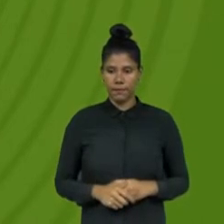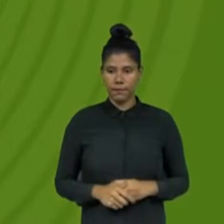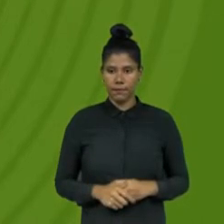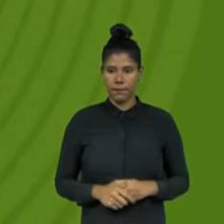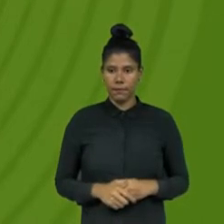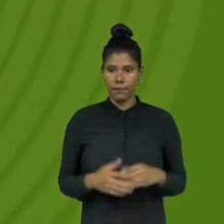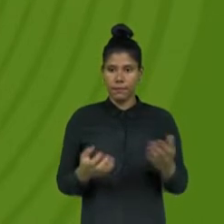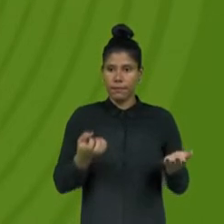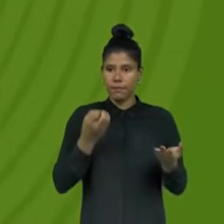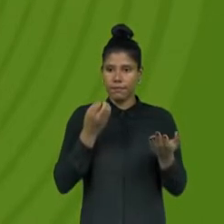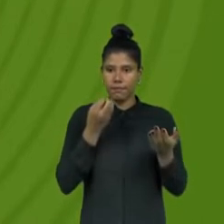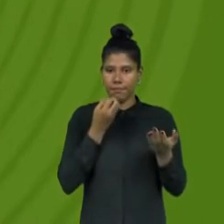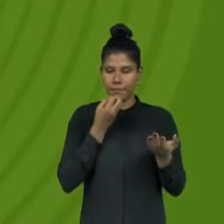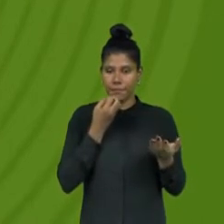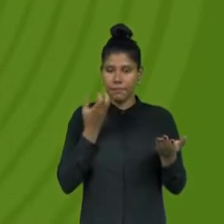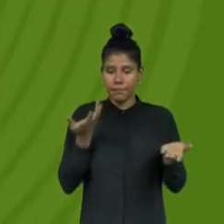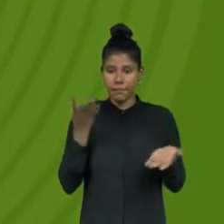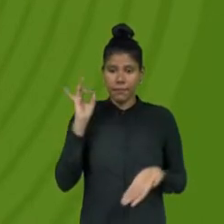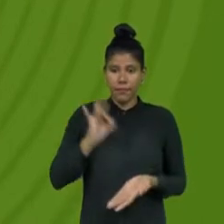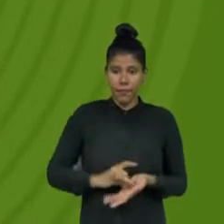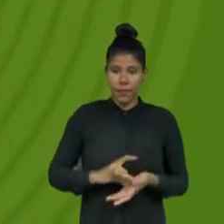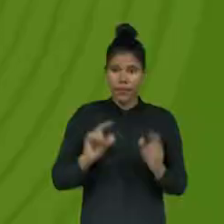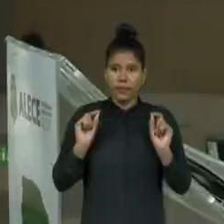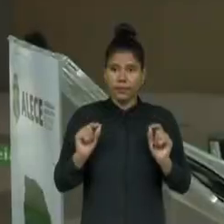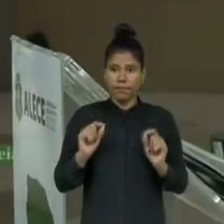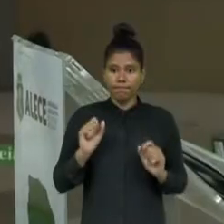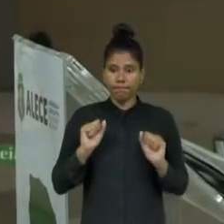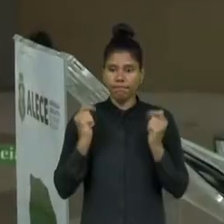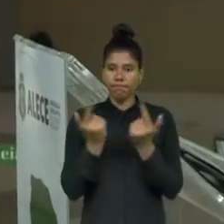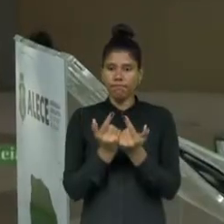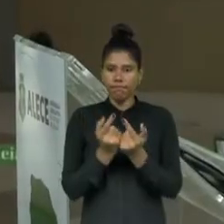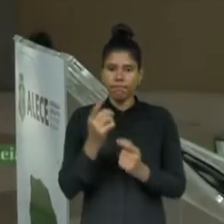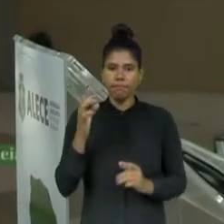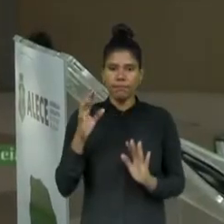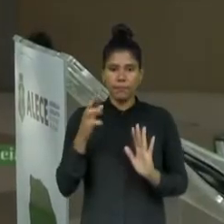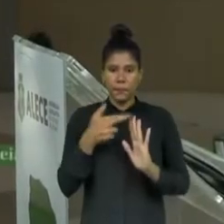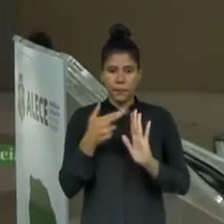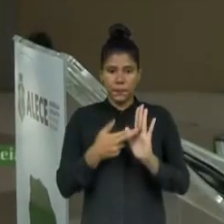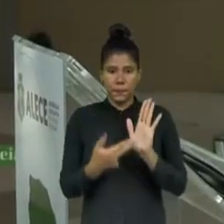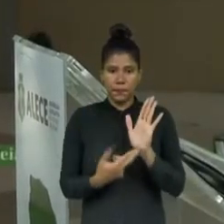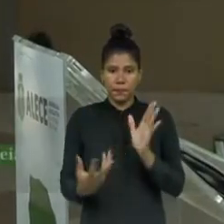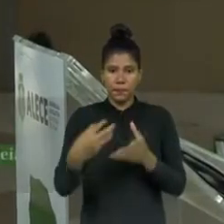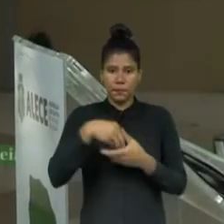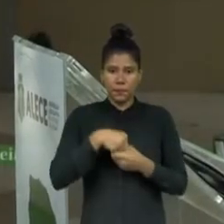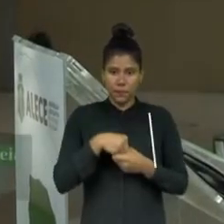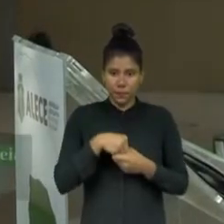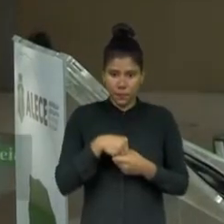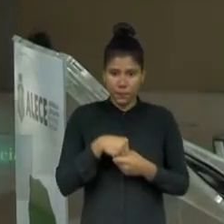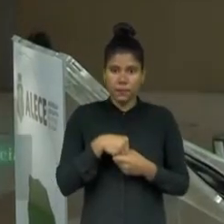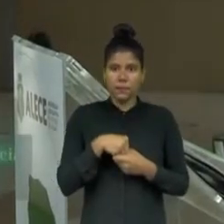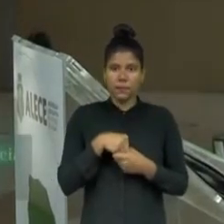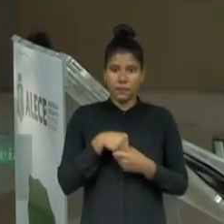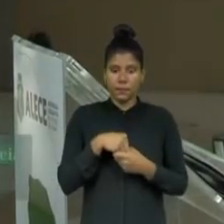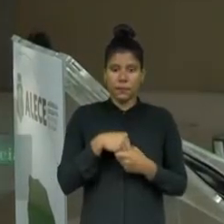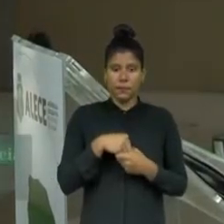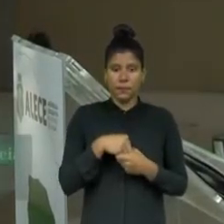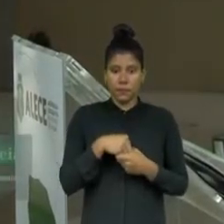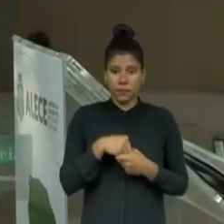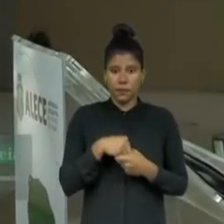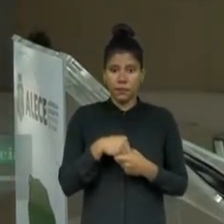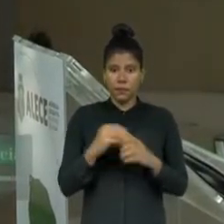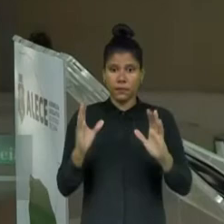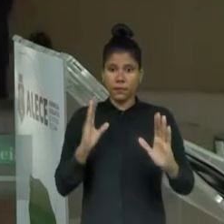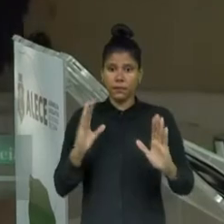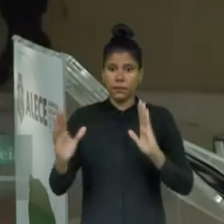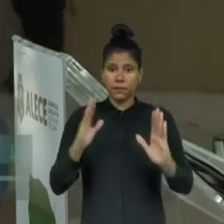Muito bem, Tiago. Na verdade, a Assembleia se prepara, o regimento estabelece que a segunda quinzena do mês de julho é destinada ao